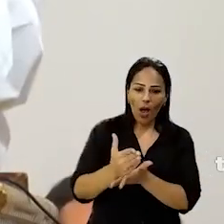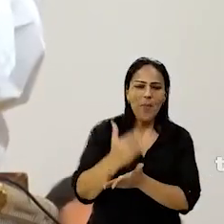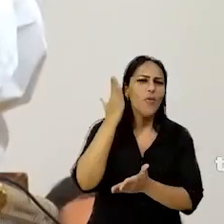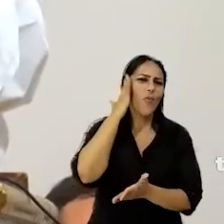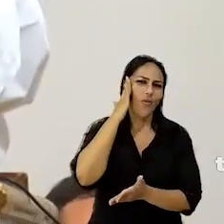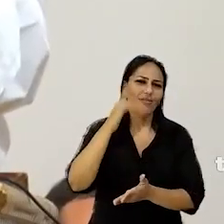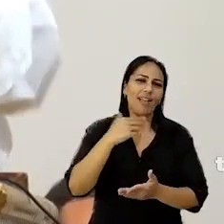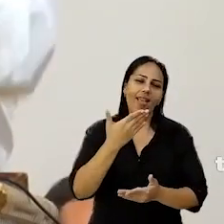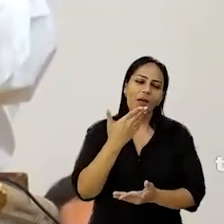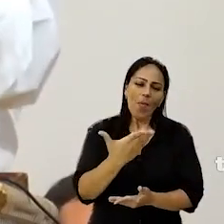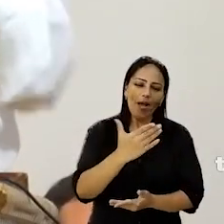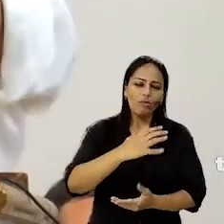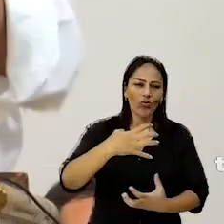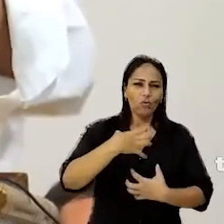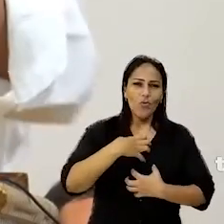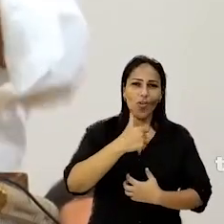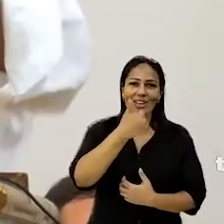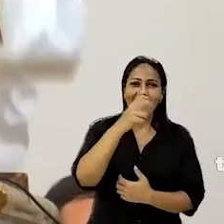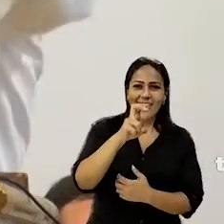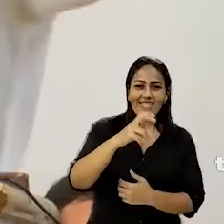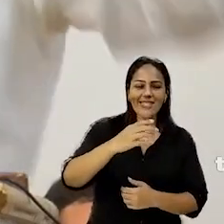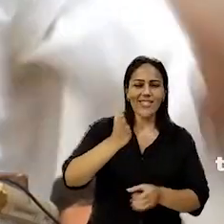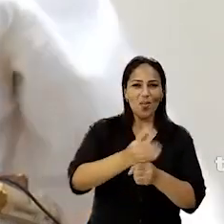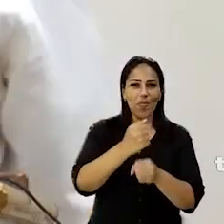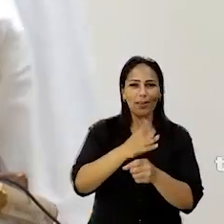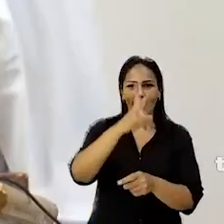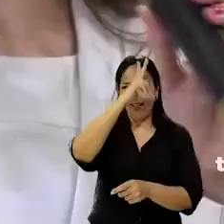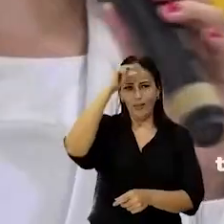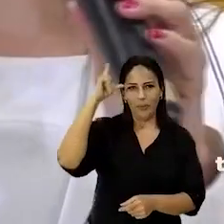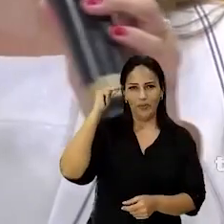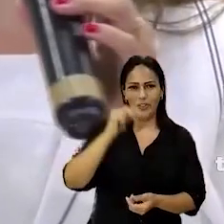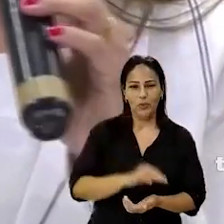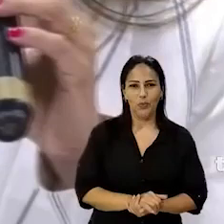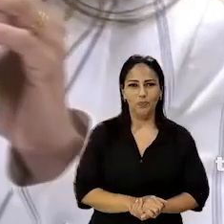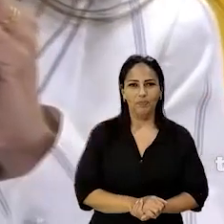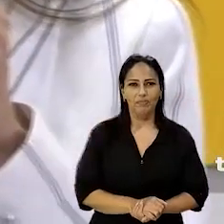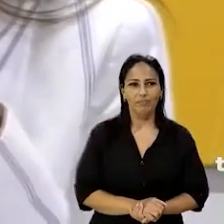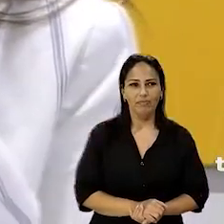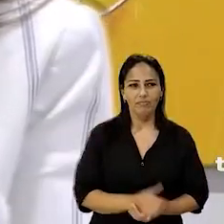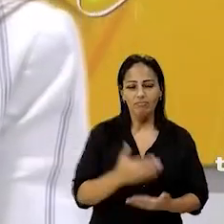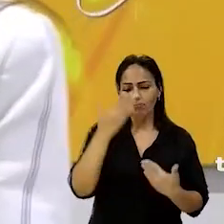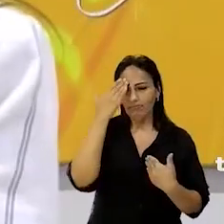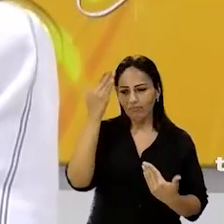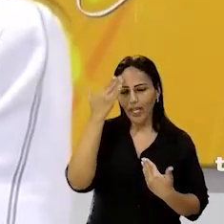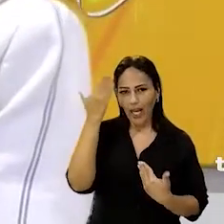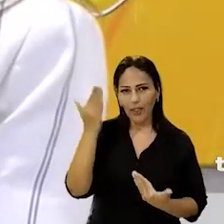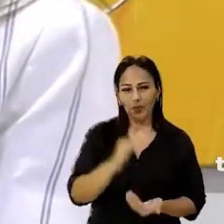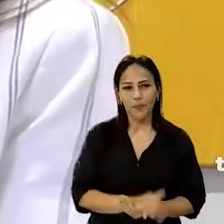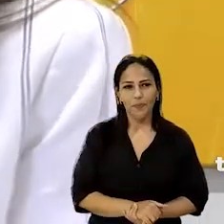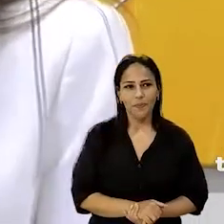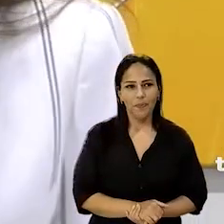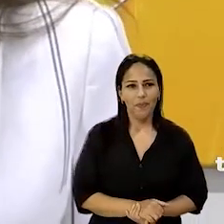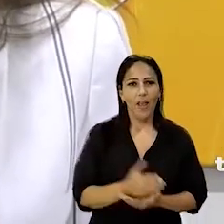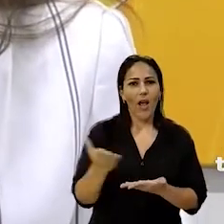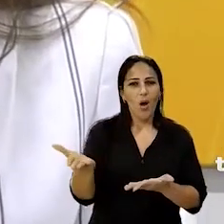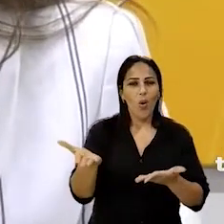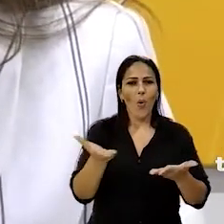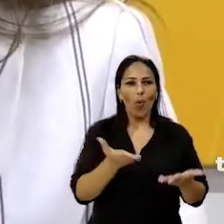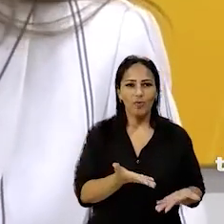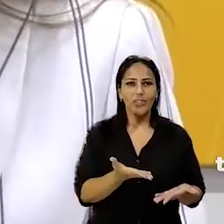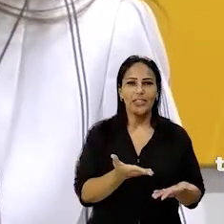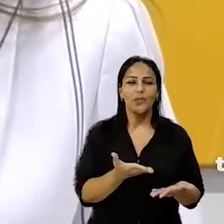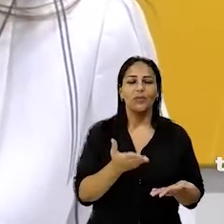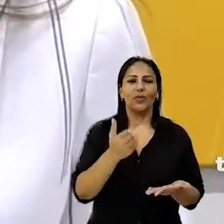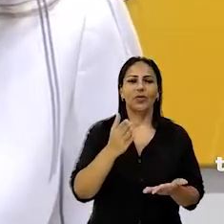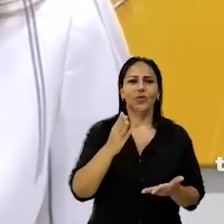Peço com a mão do coração, 15, obrigada, Batata, candidata. Prefeito, obrigada, de novo. Obrigada, candidato. Obrigada, candidato. O seu tempo esgotou. Convido a doutora